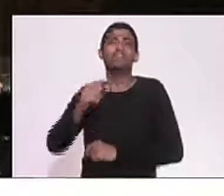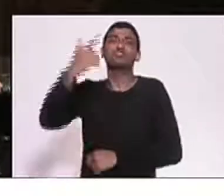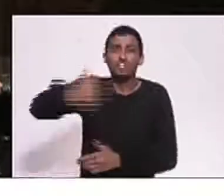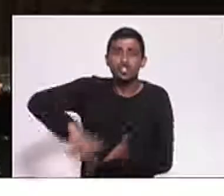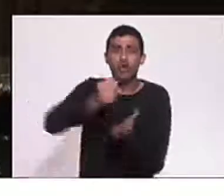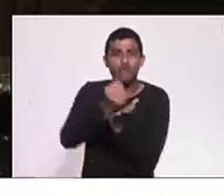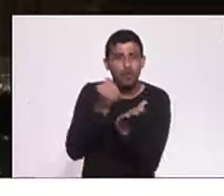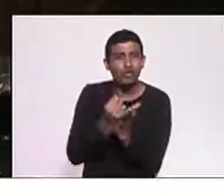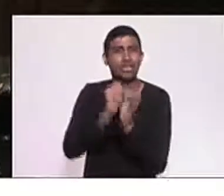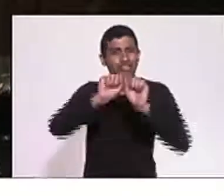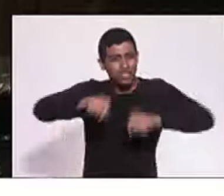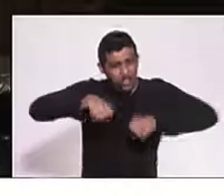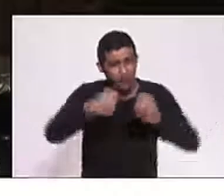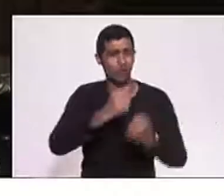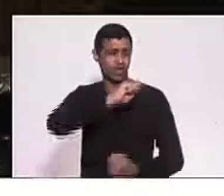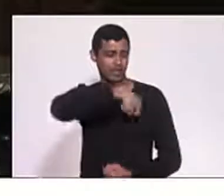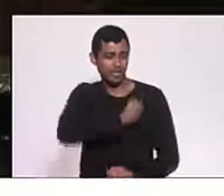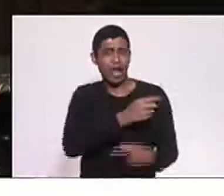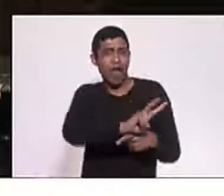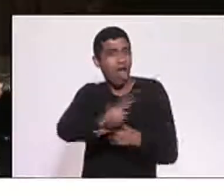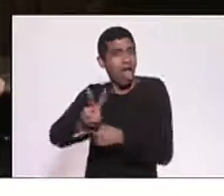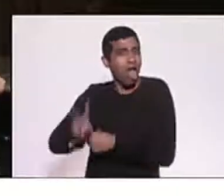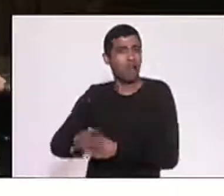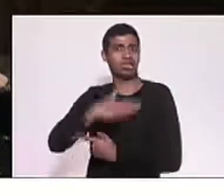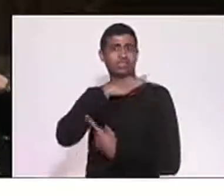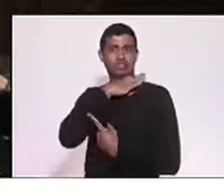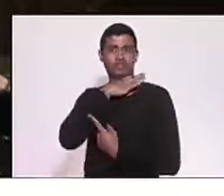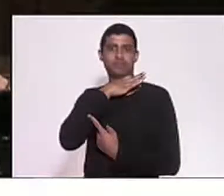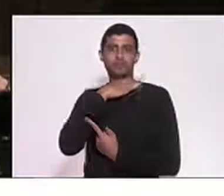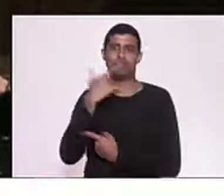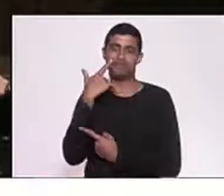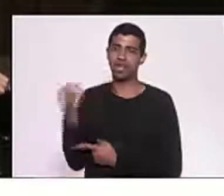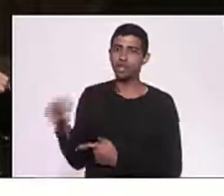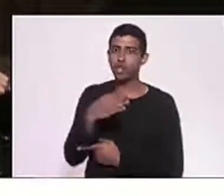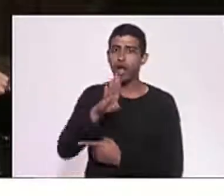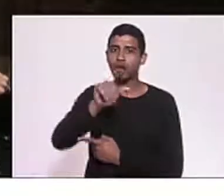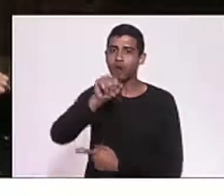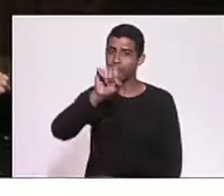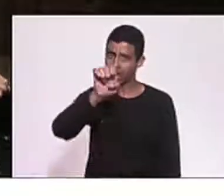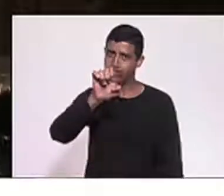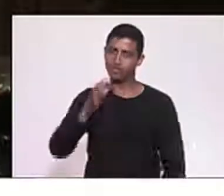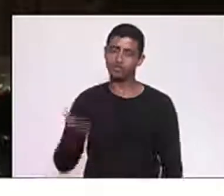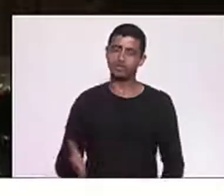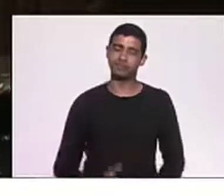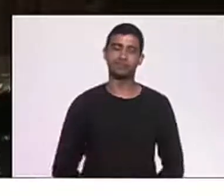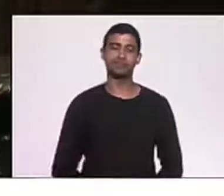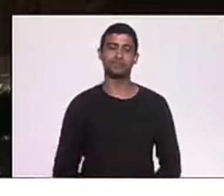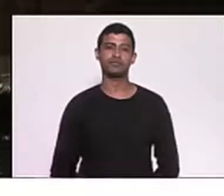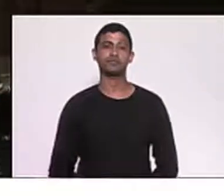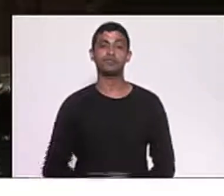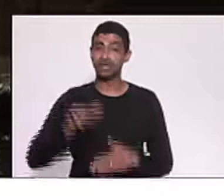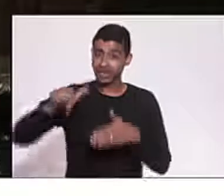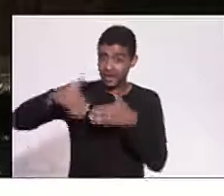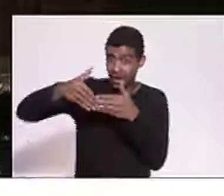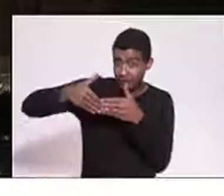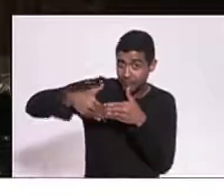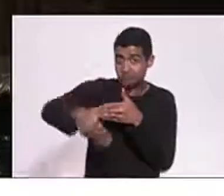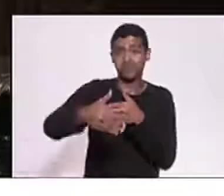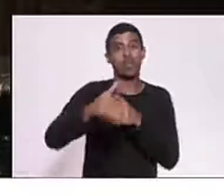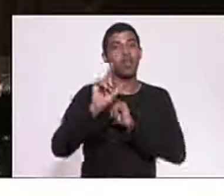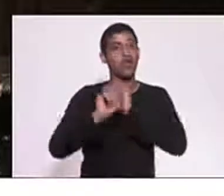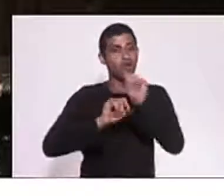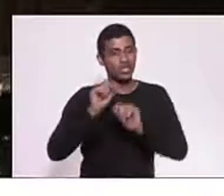de recuperação fiscal em novas bases. E daí